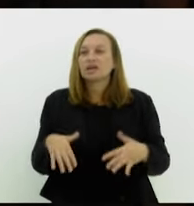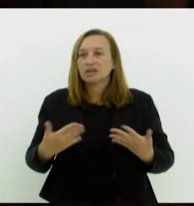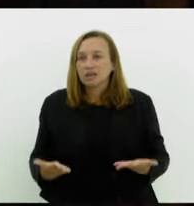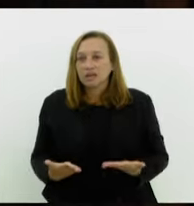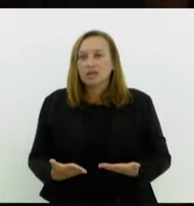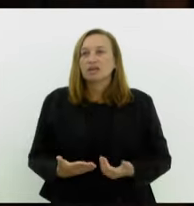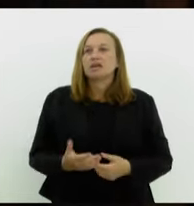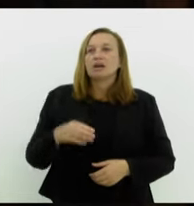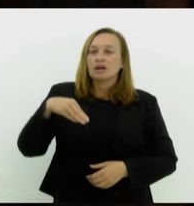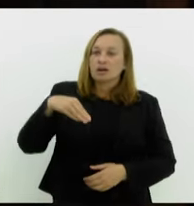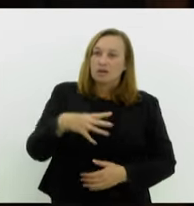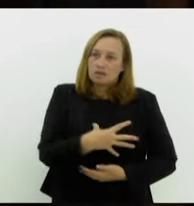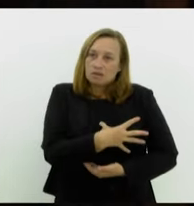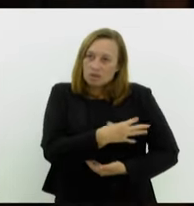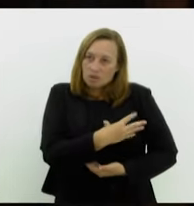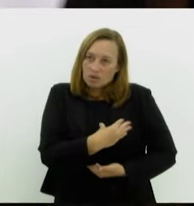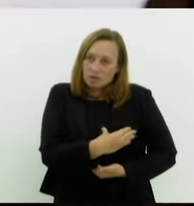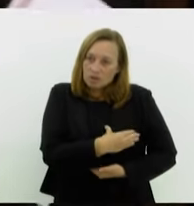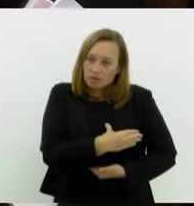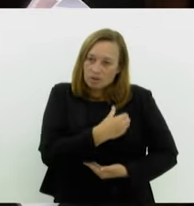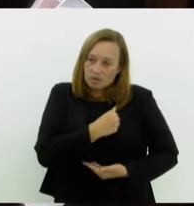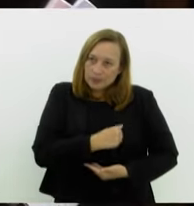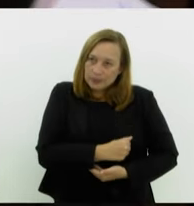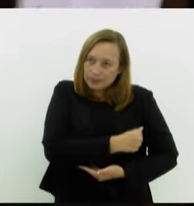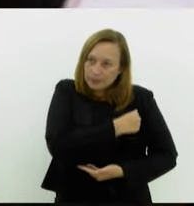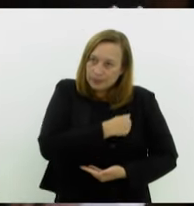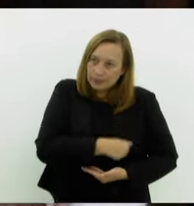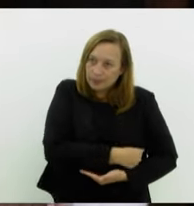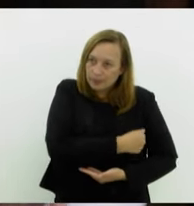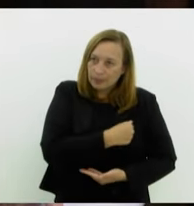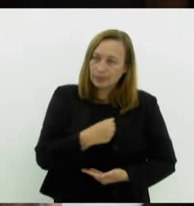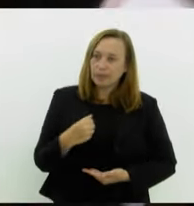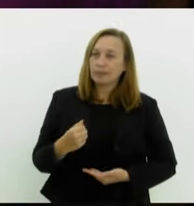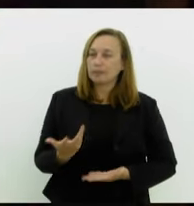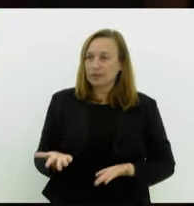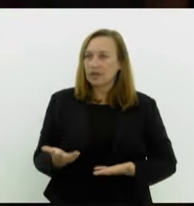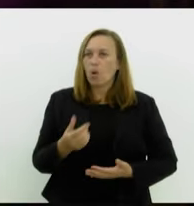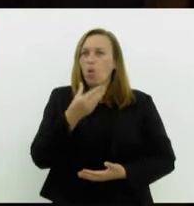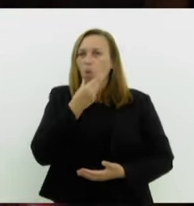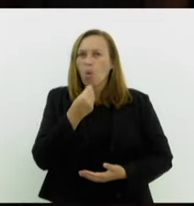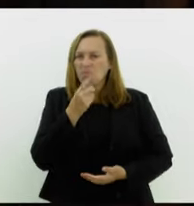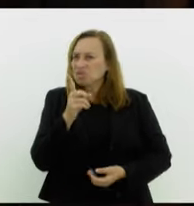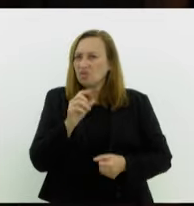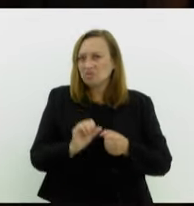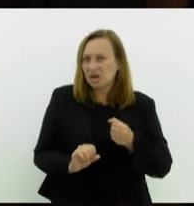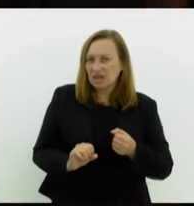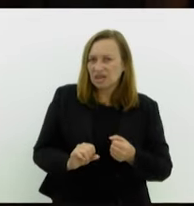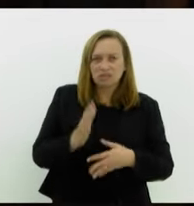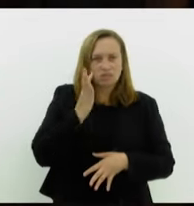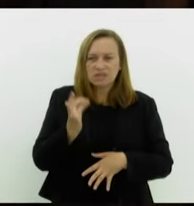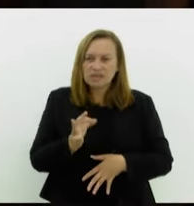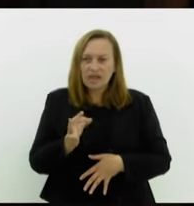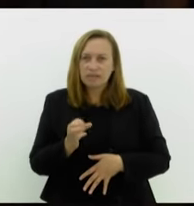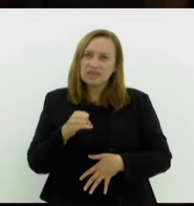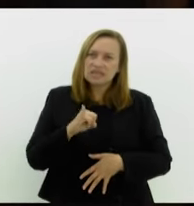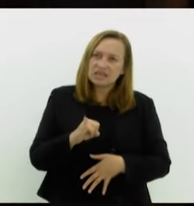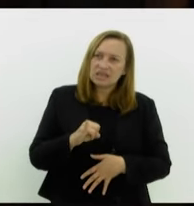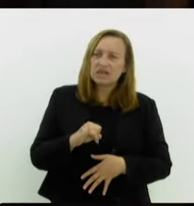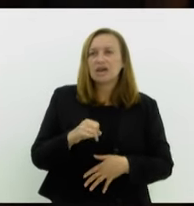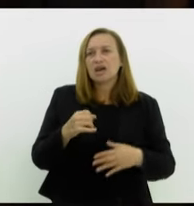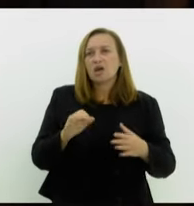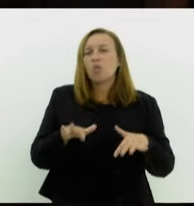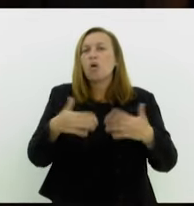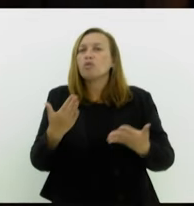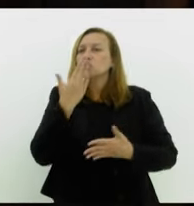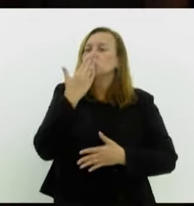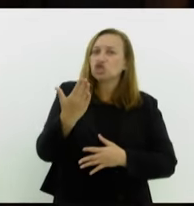do mamógrafo que a Soraia o homem não faz mamografia qu é que ele vai pensar que tem que ter um mamógrafo mais baixo para uma mulher com deficiência